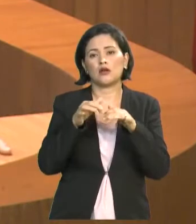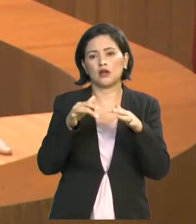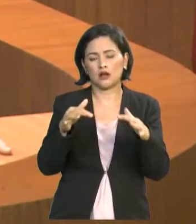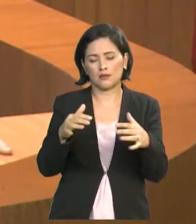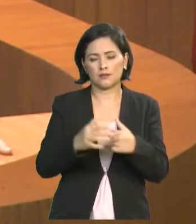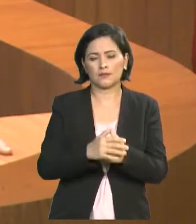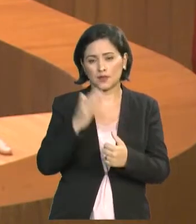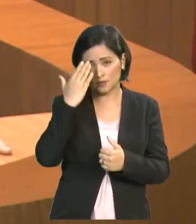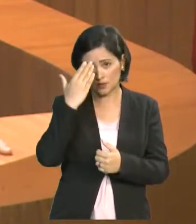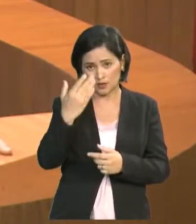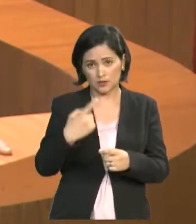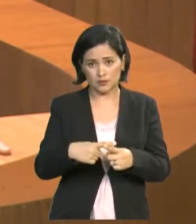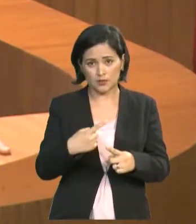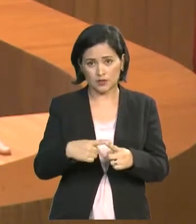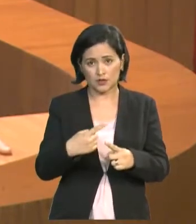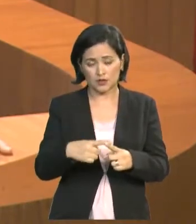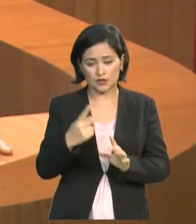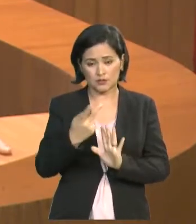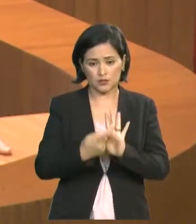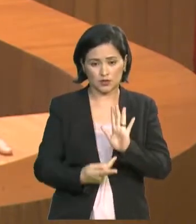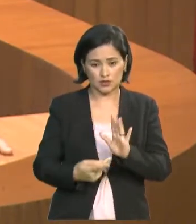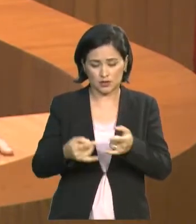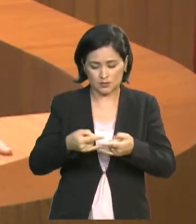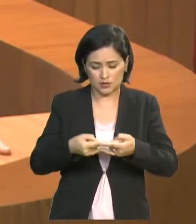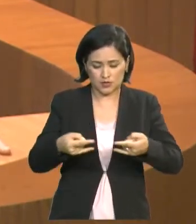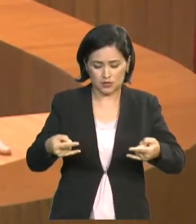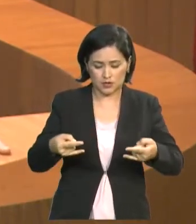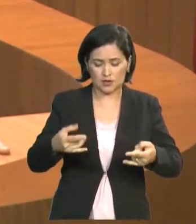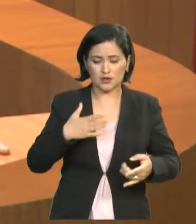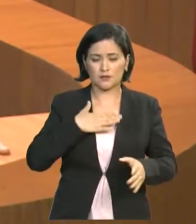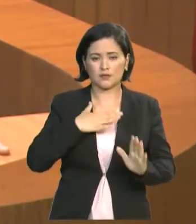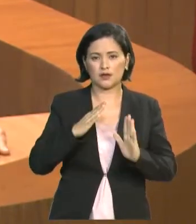tem o objetivo de disponibilizar